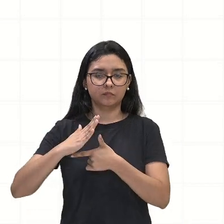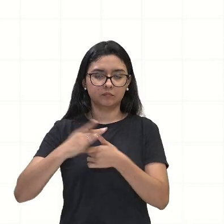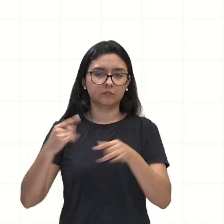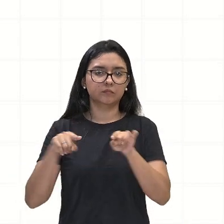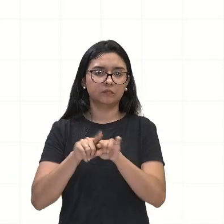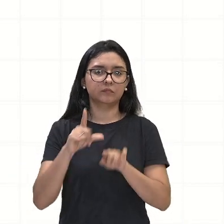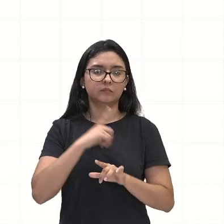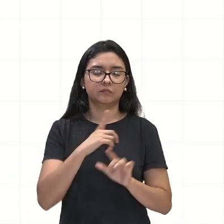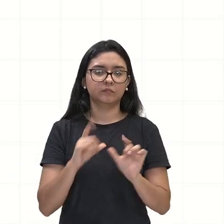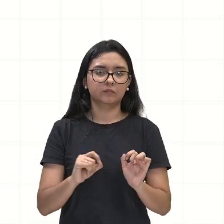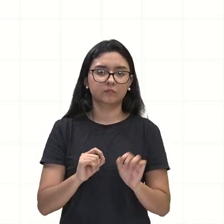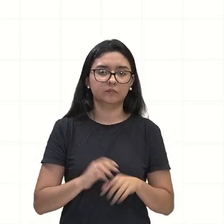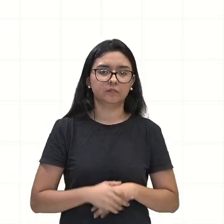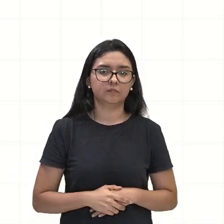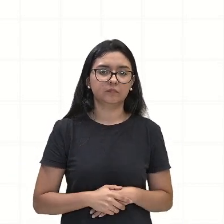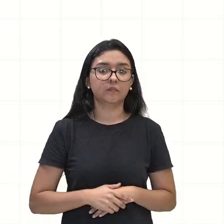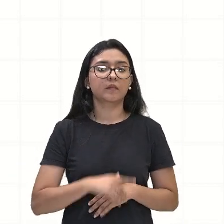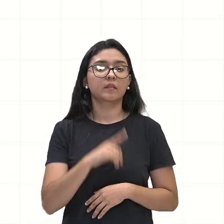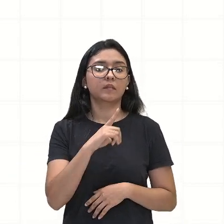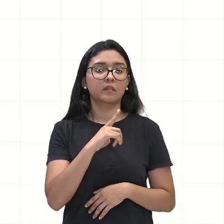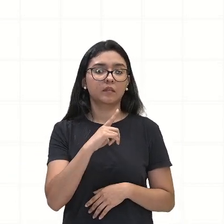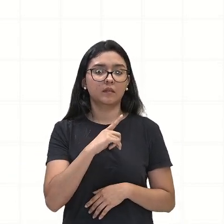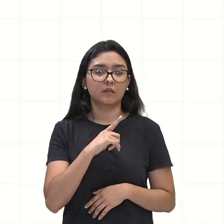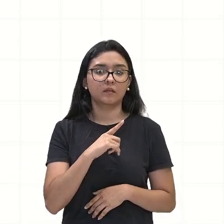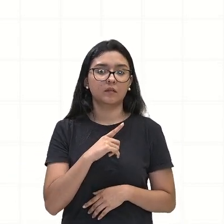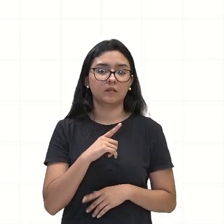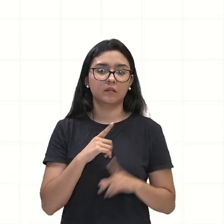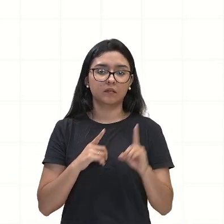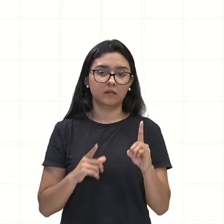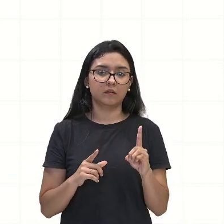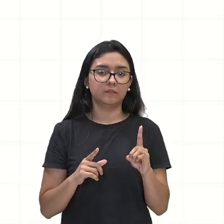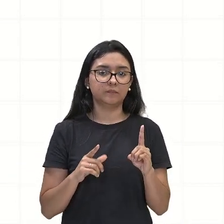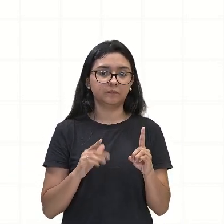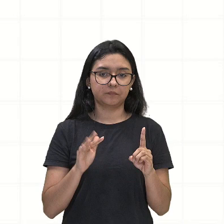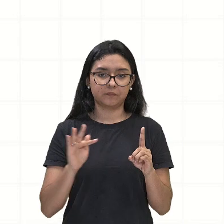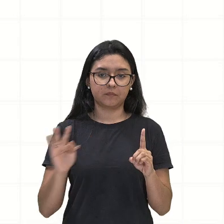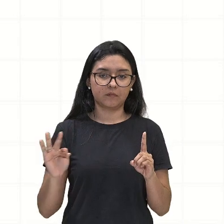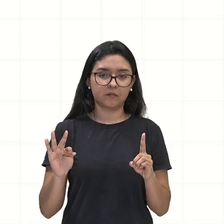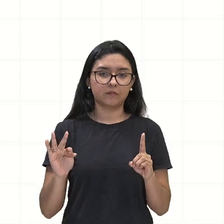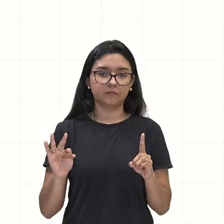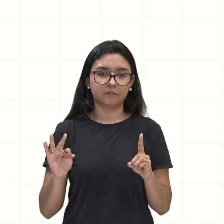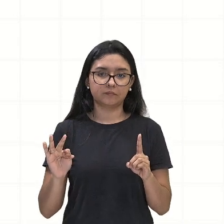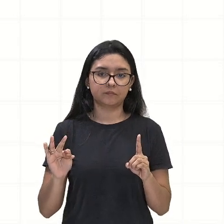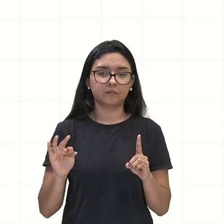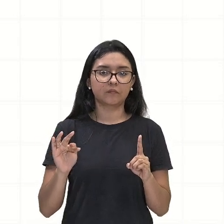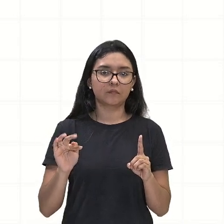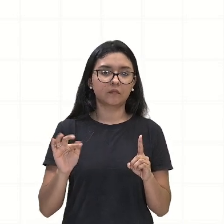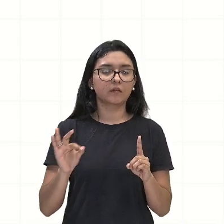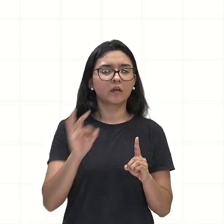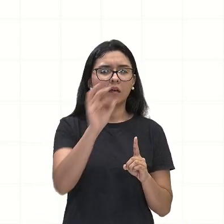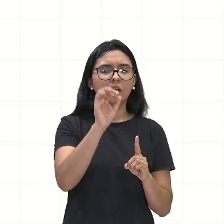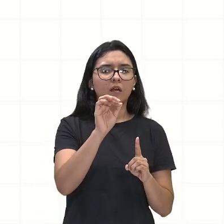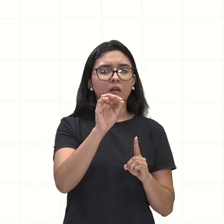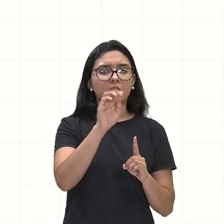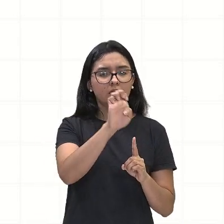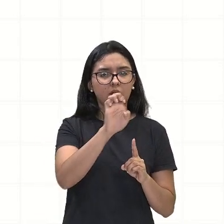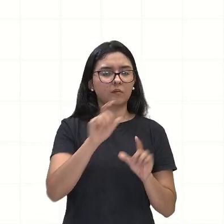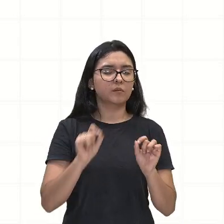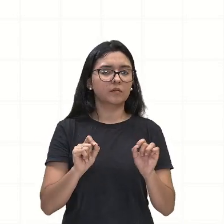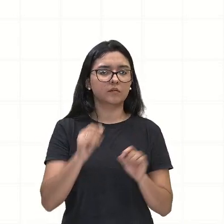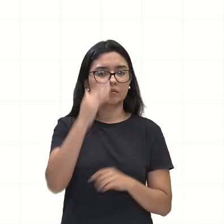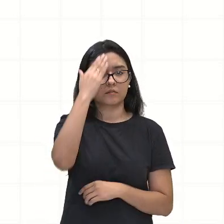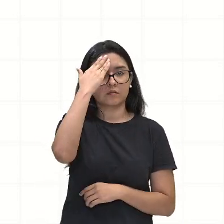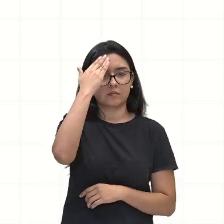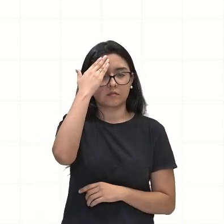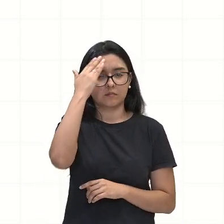tem D, E, F, E, o que é que eu sei?